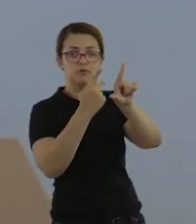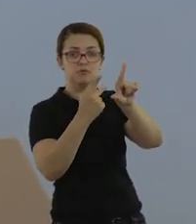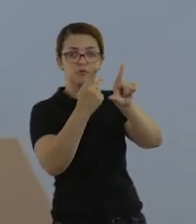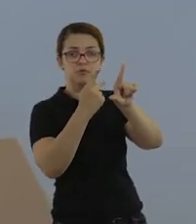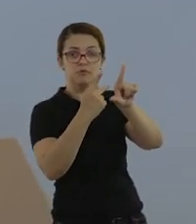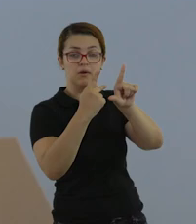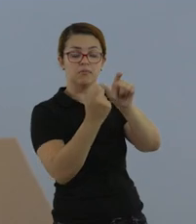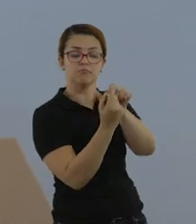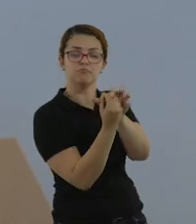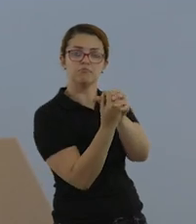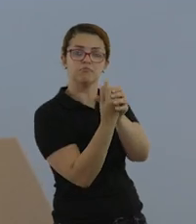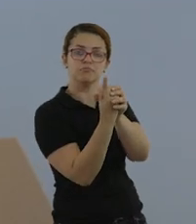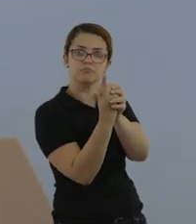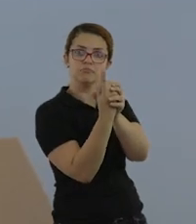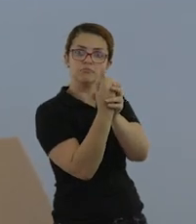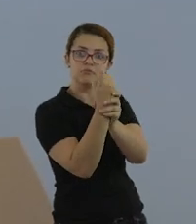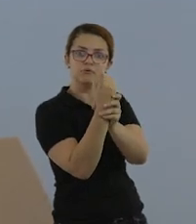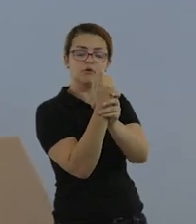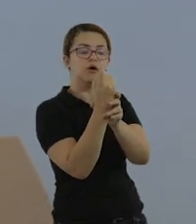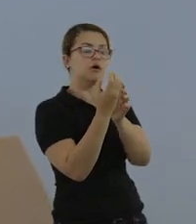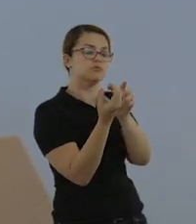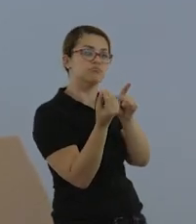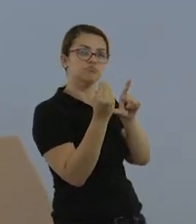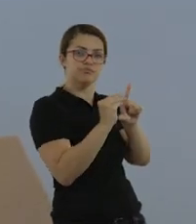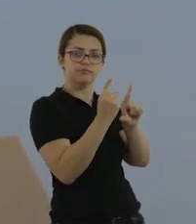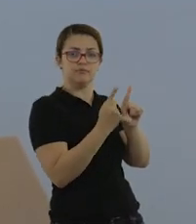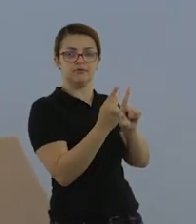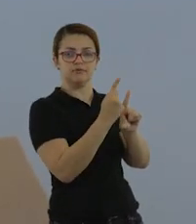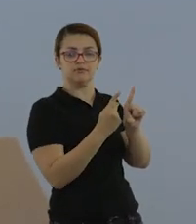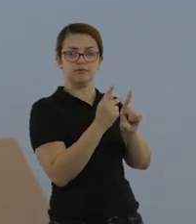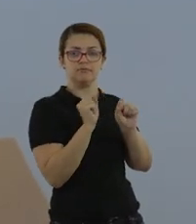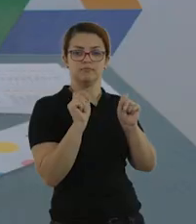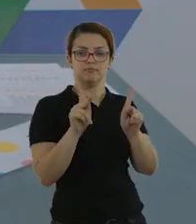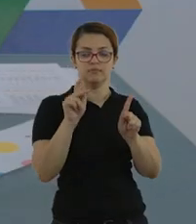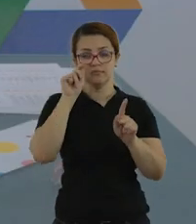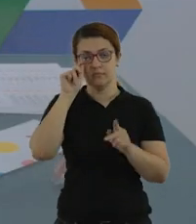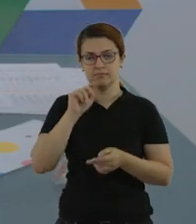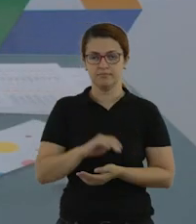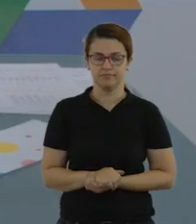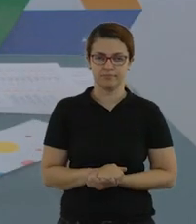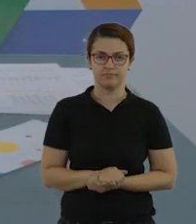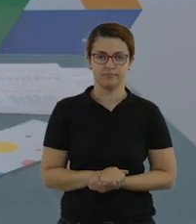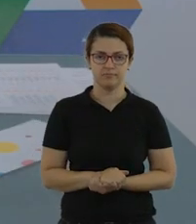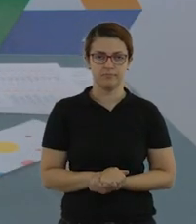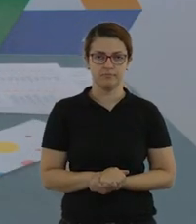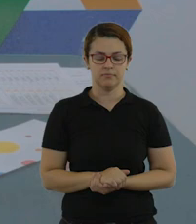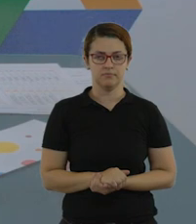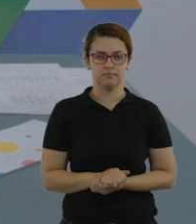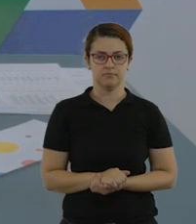sua plantinha começou a brotar, tá? Quando tiver a primeira folha, também é bem interessante para você registrar, ok?